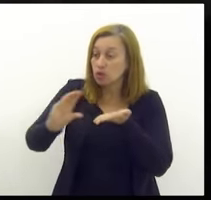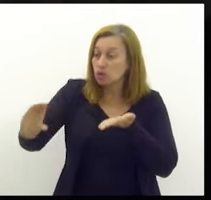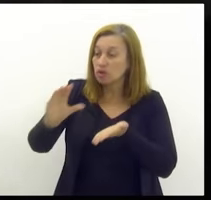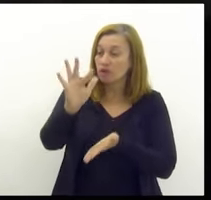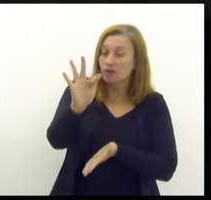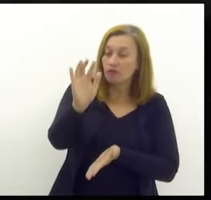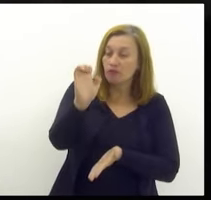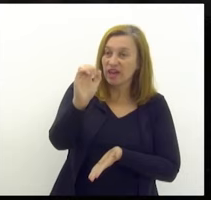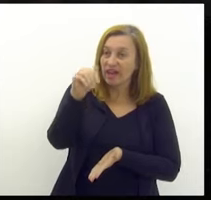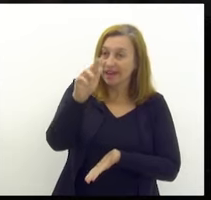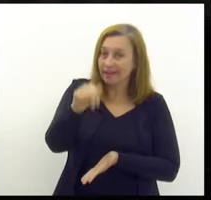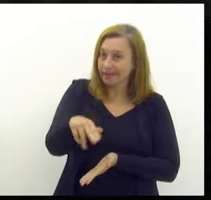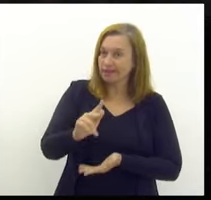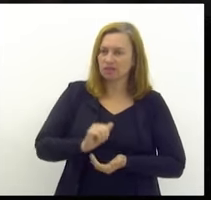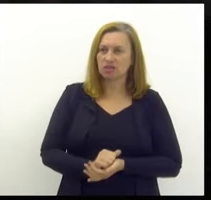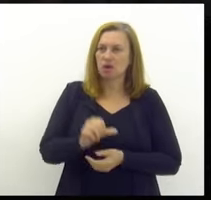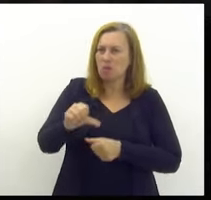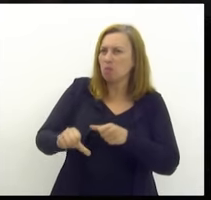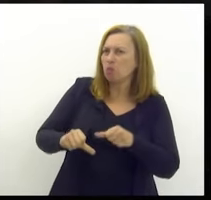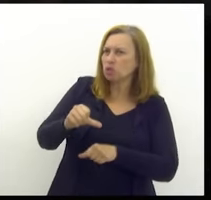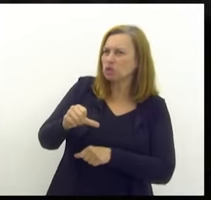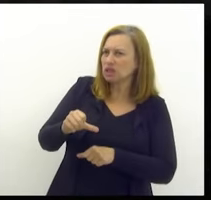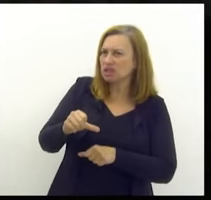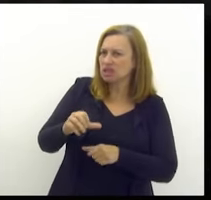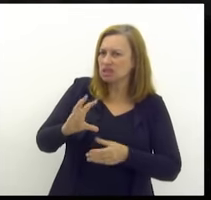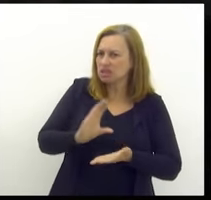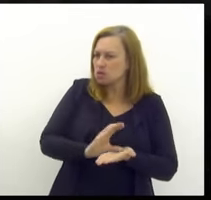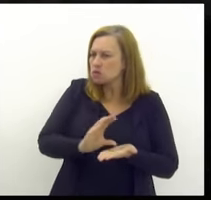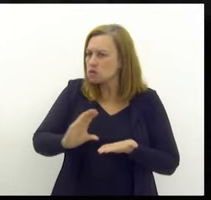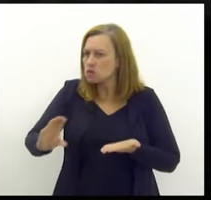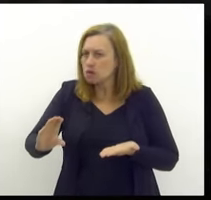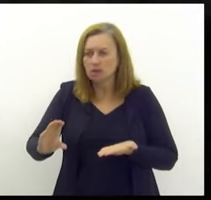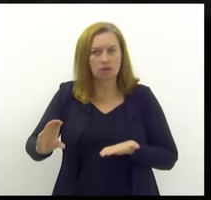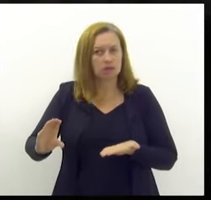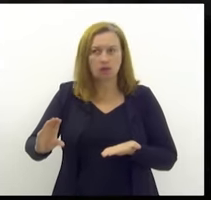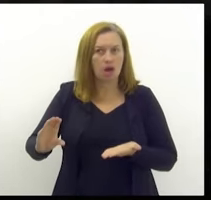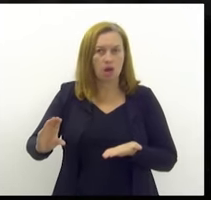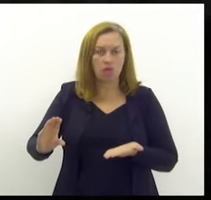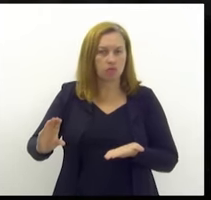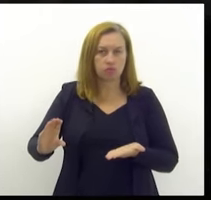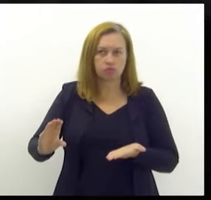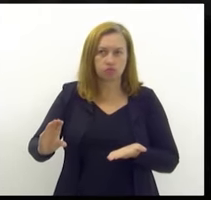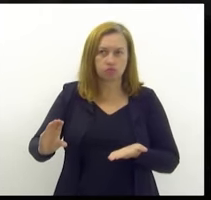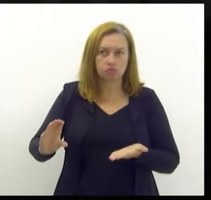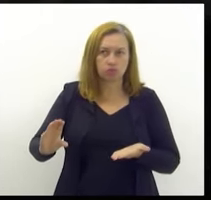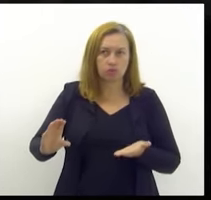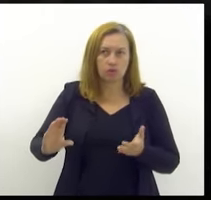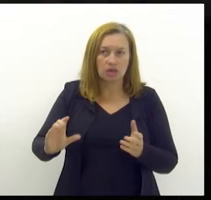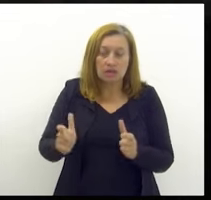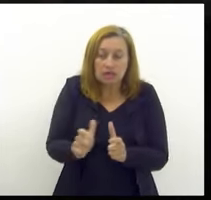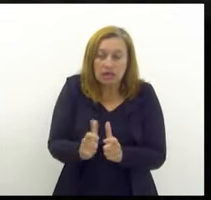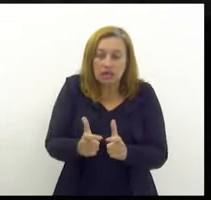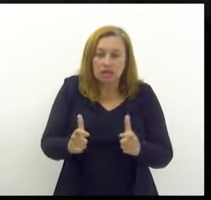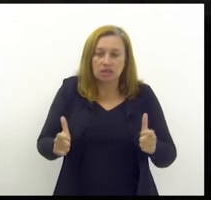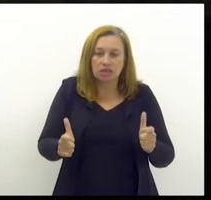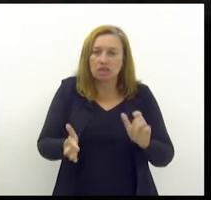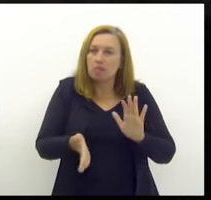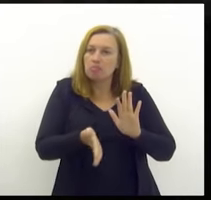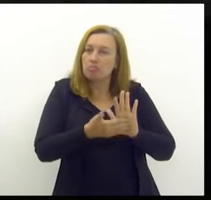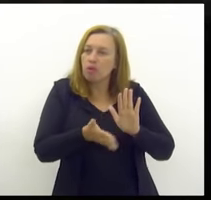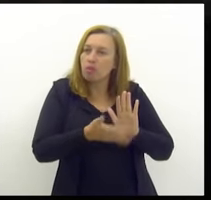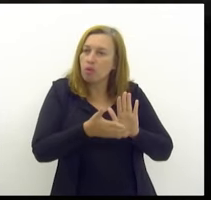fec não é uma mudança de destinação é um alargamento do propósito